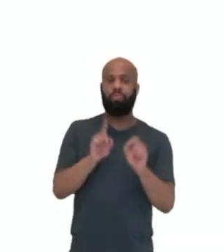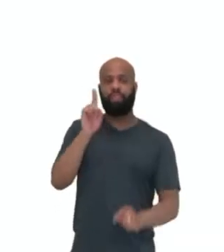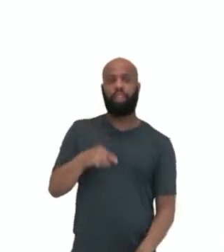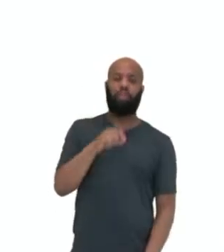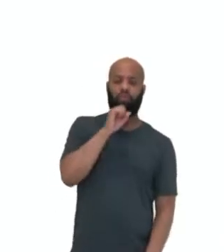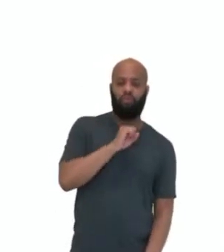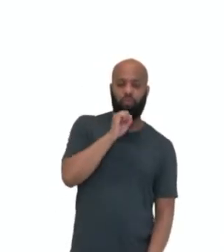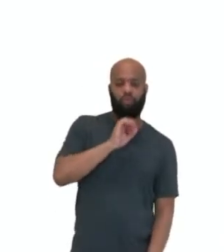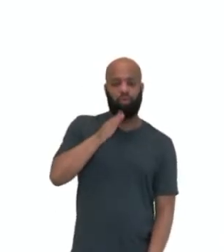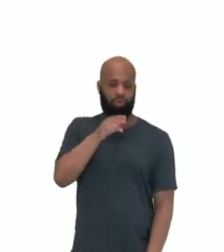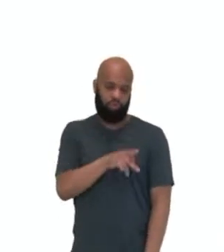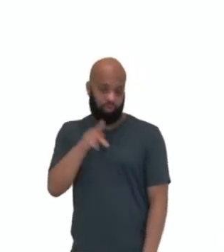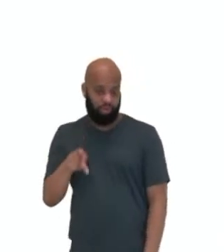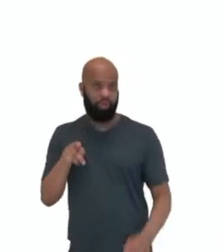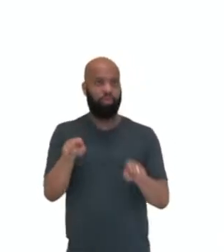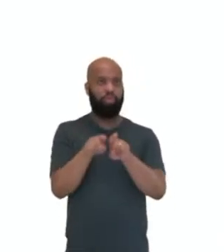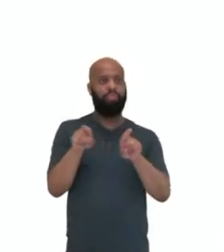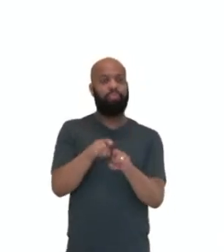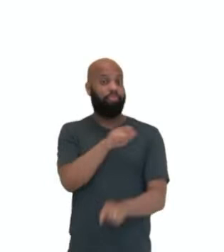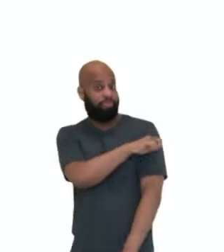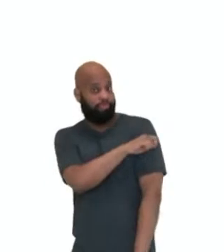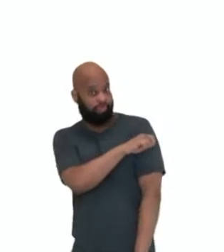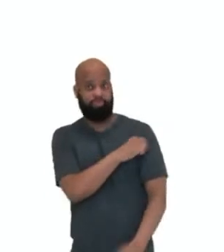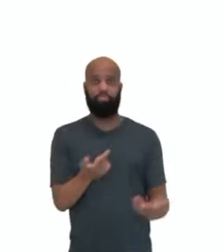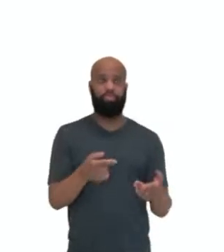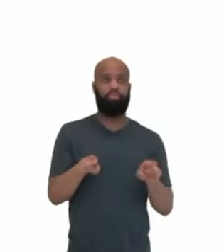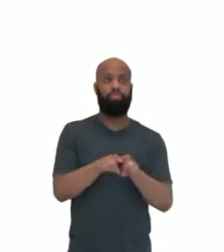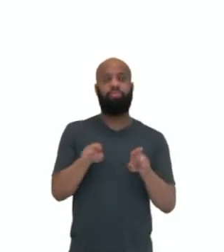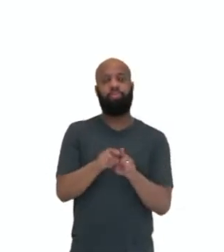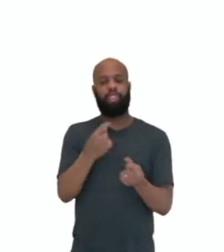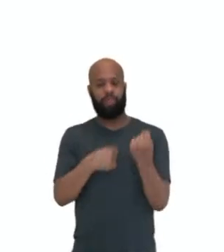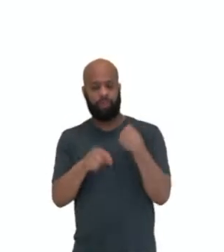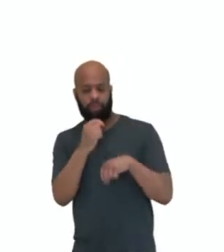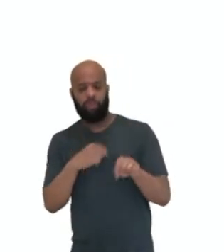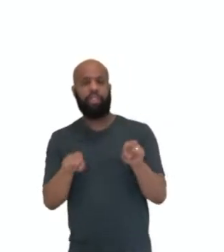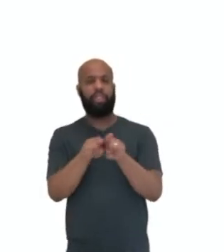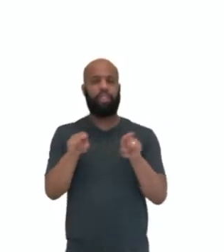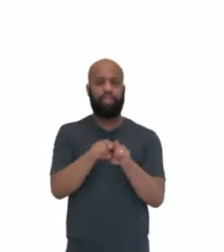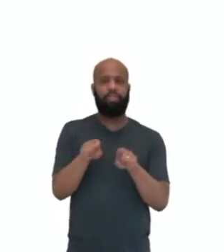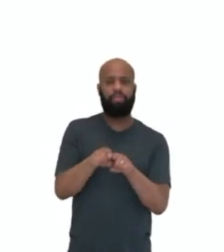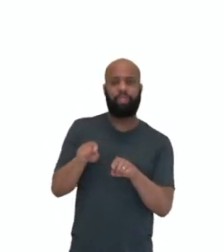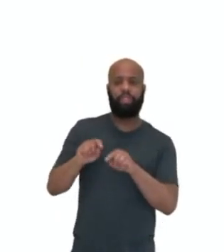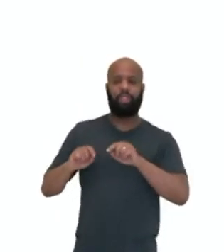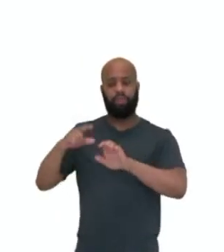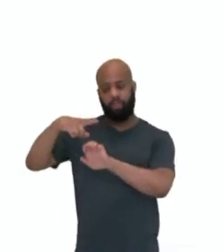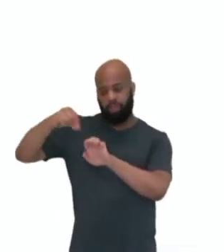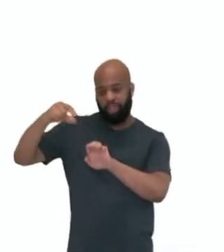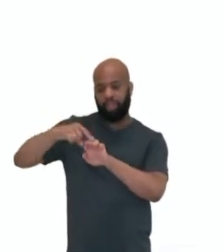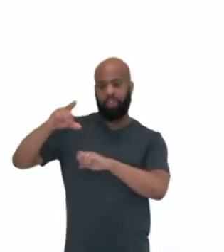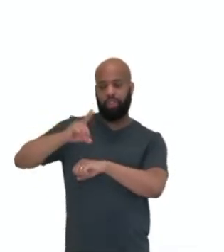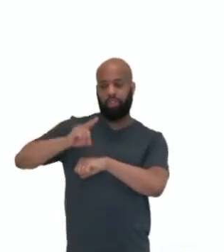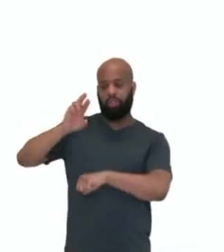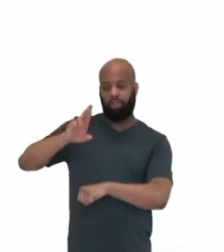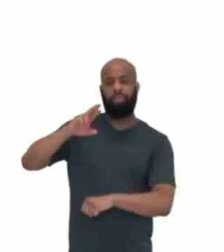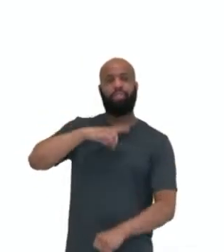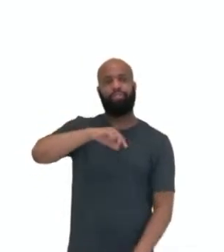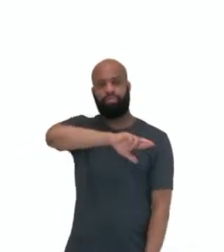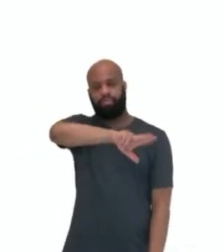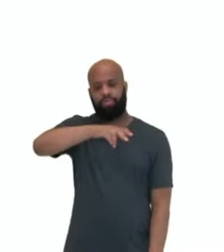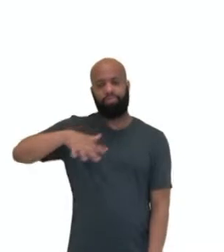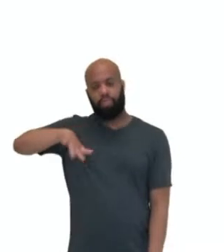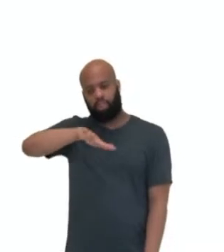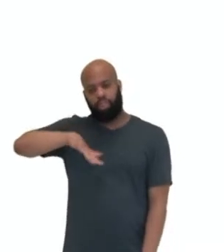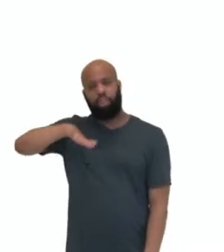avós, professoras, estudantes, economistas, empresárias, doutoras nas mais